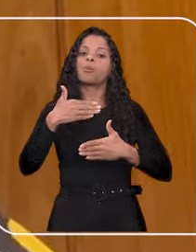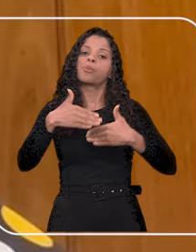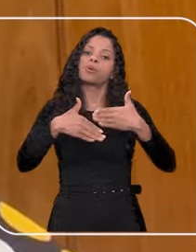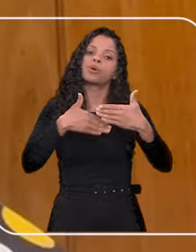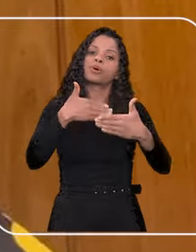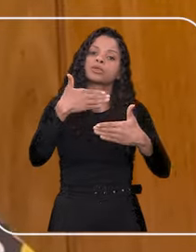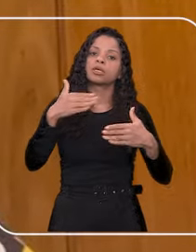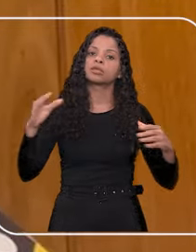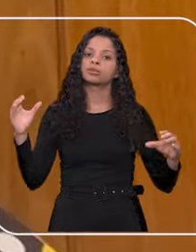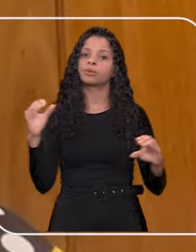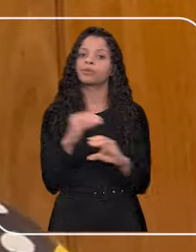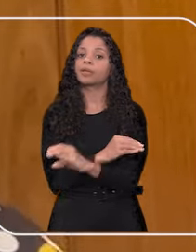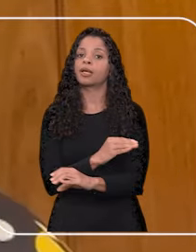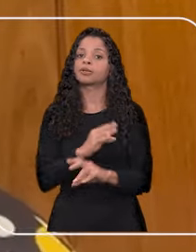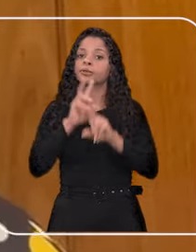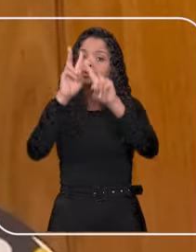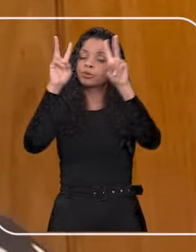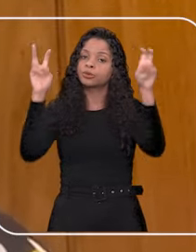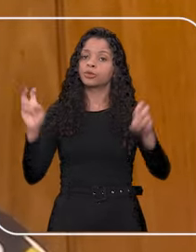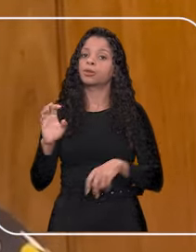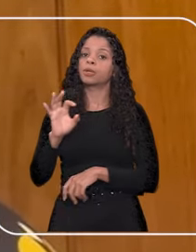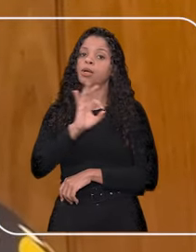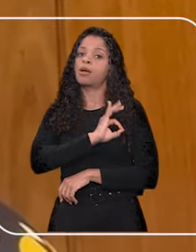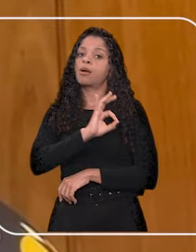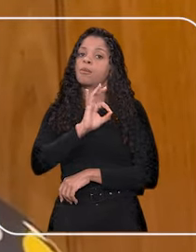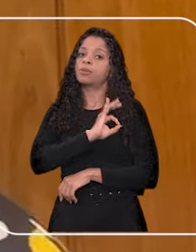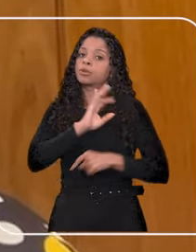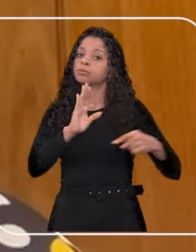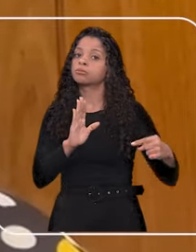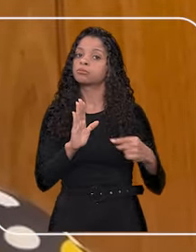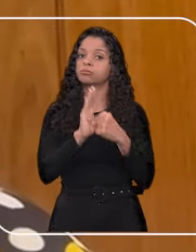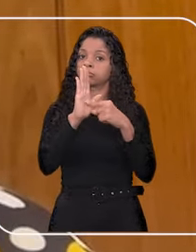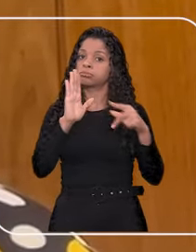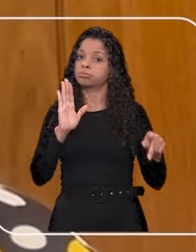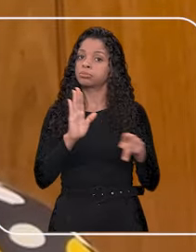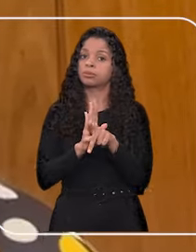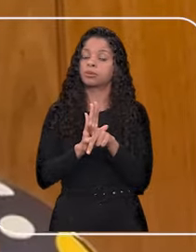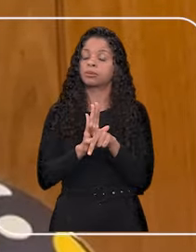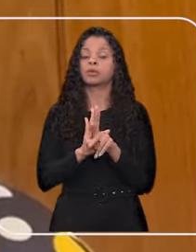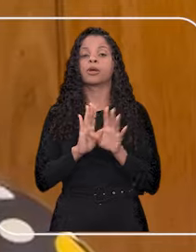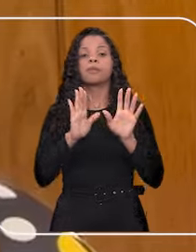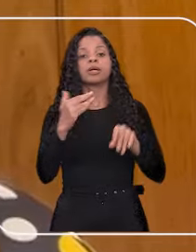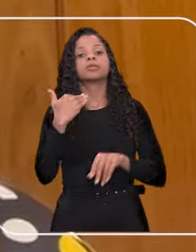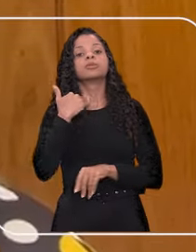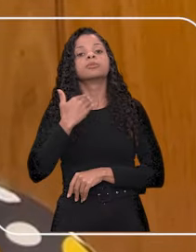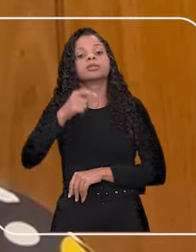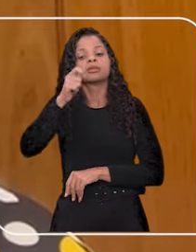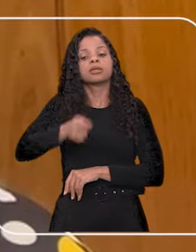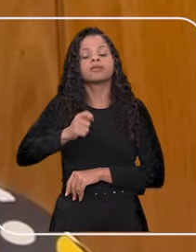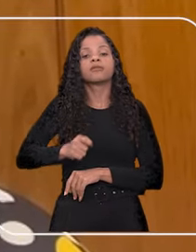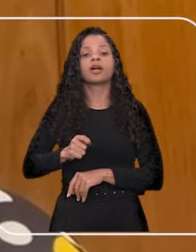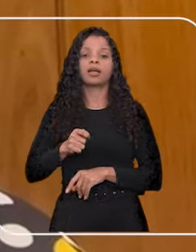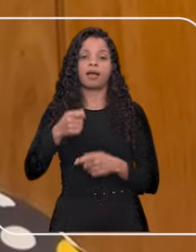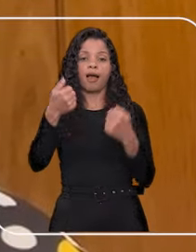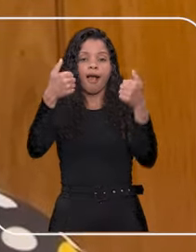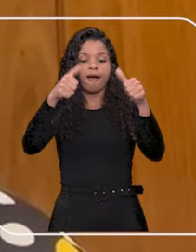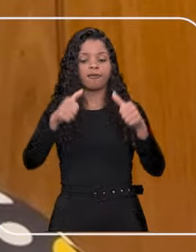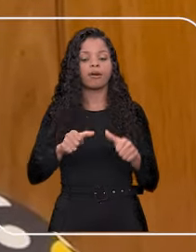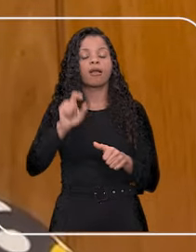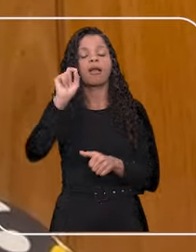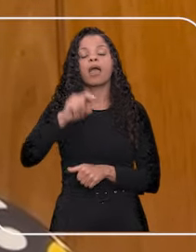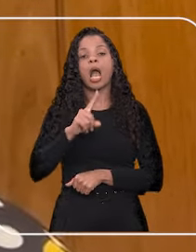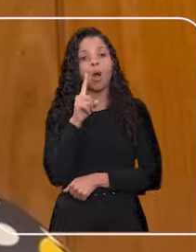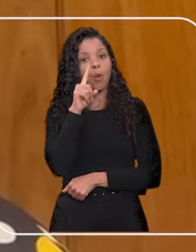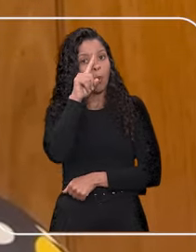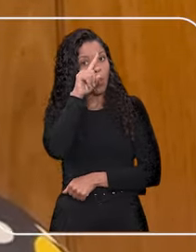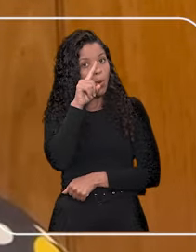completo decorrente de uma ocorrência policial que vem a ser feita o que o magistrado vai analisar é essa situação de risco